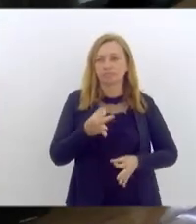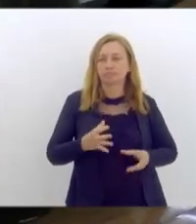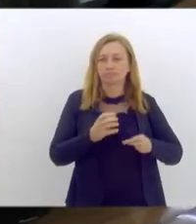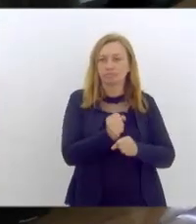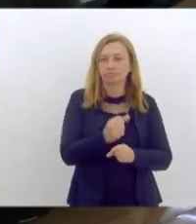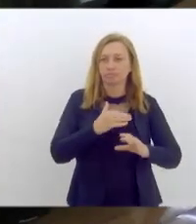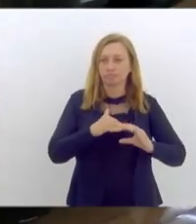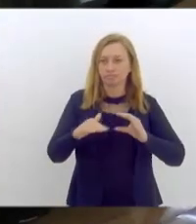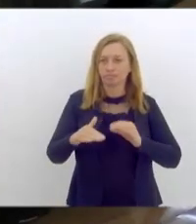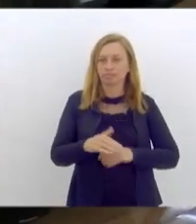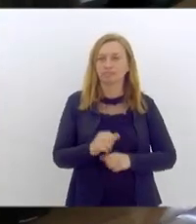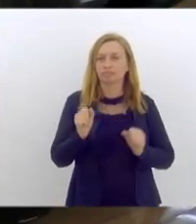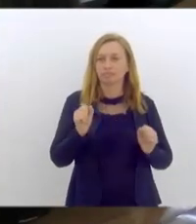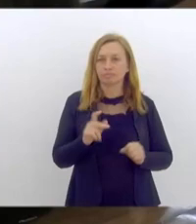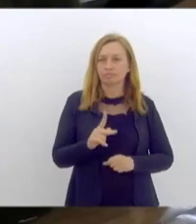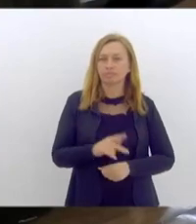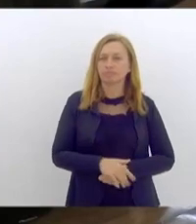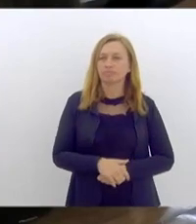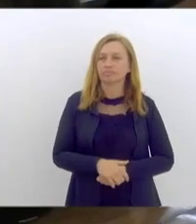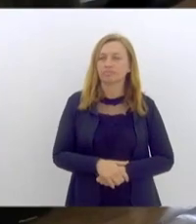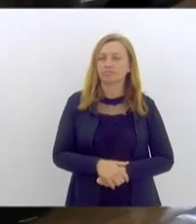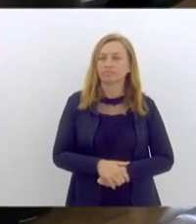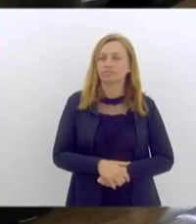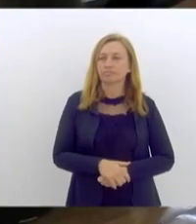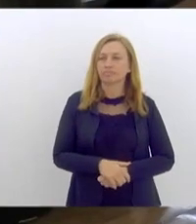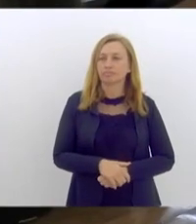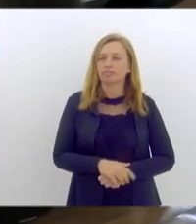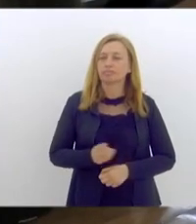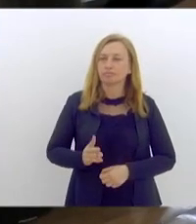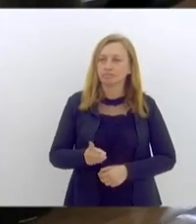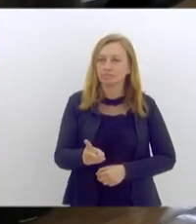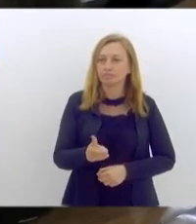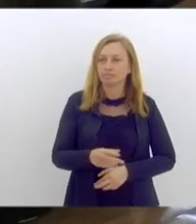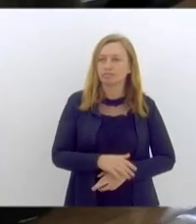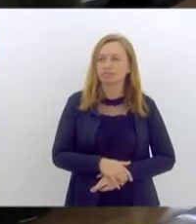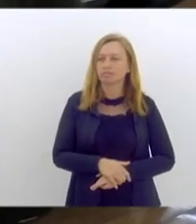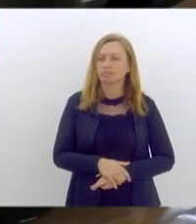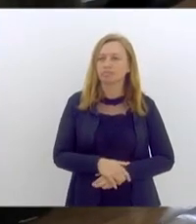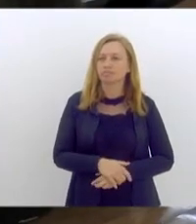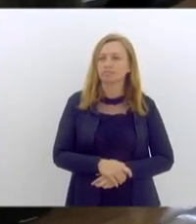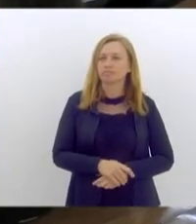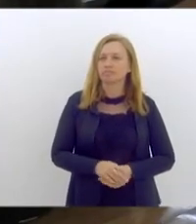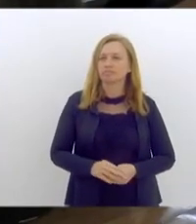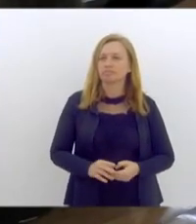Então vamos vamos continuar então